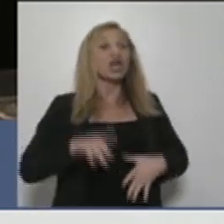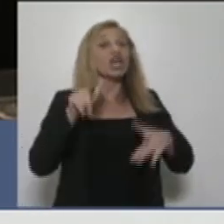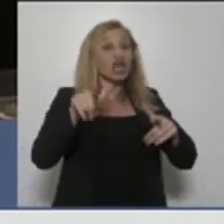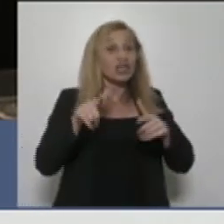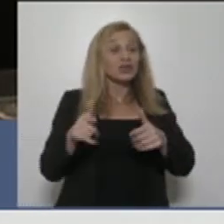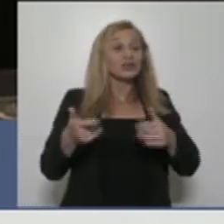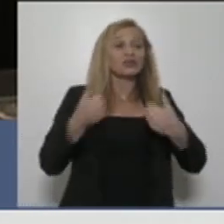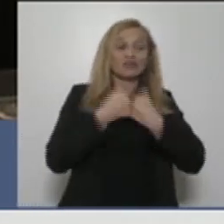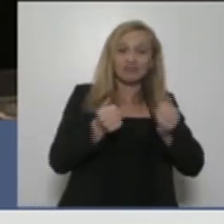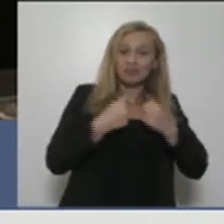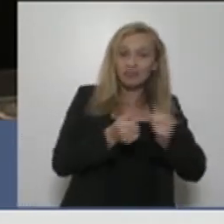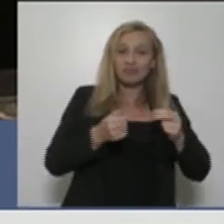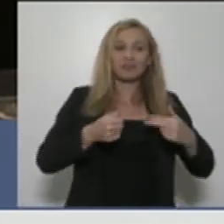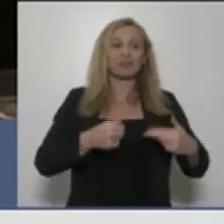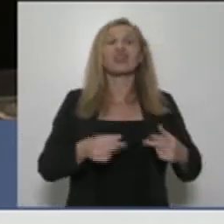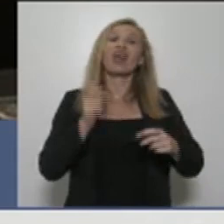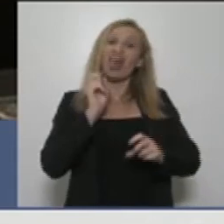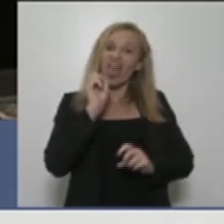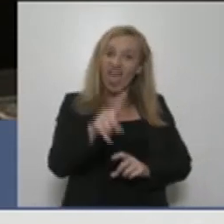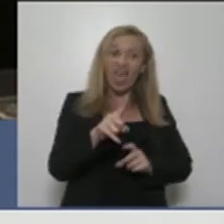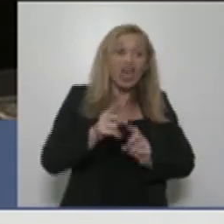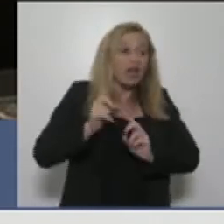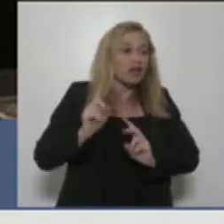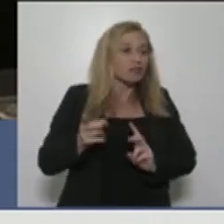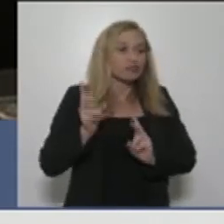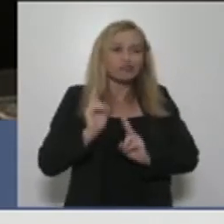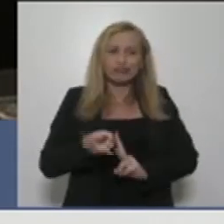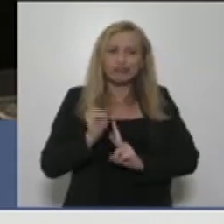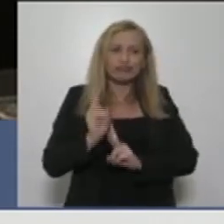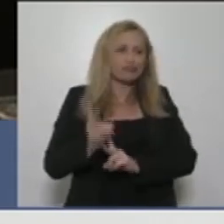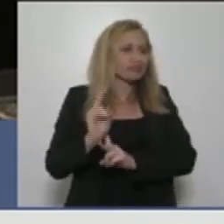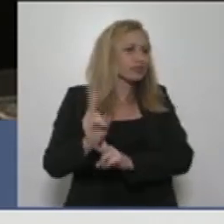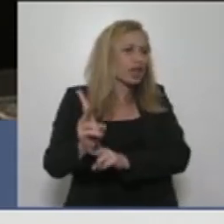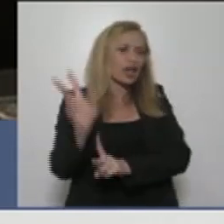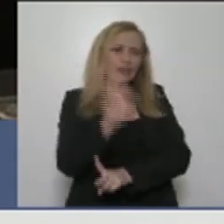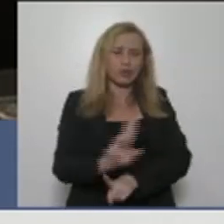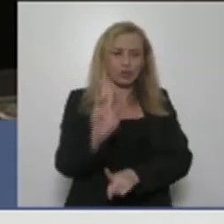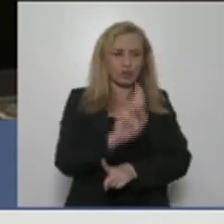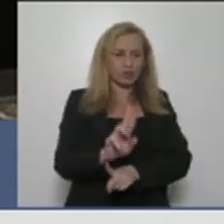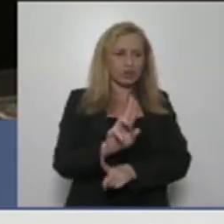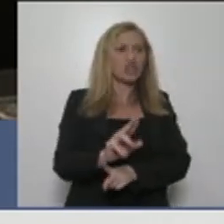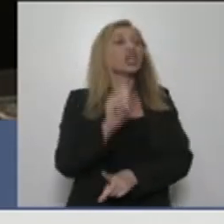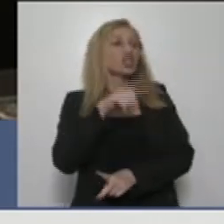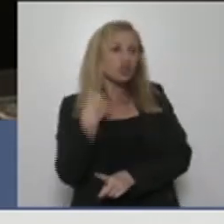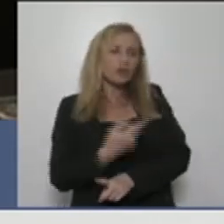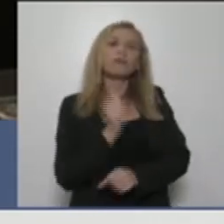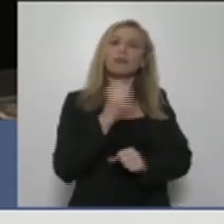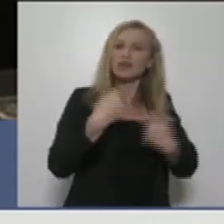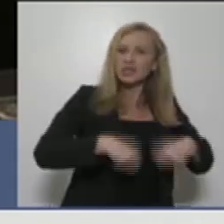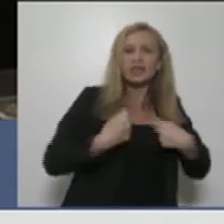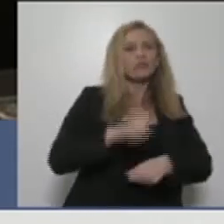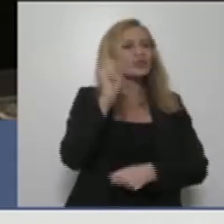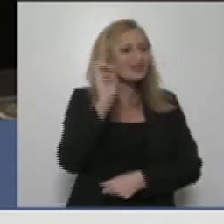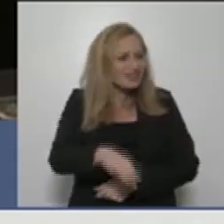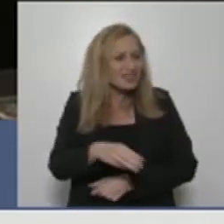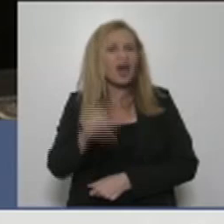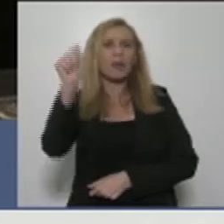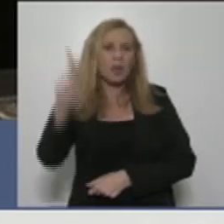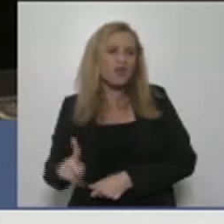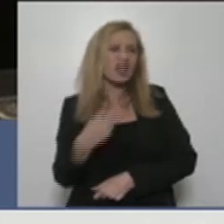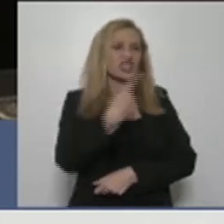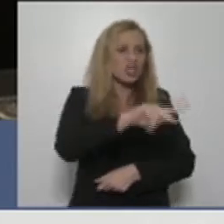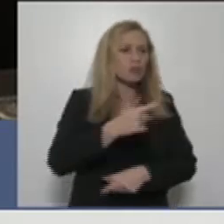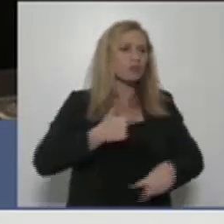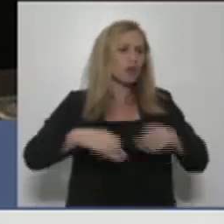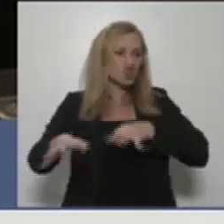é cotidiano, isso é rotineiro. Então a gente precisa aprovar o seu projeto sem essas emendas